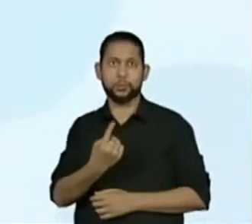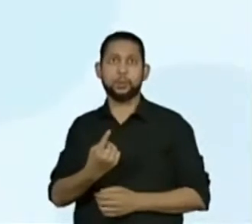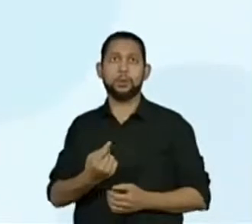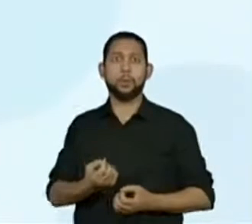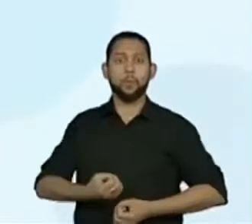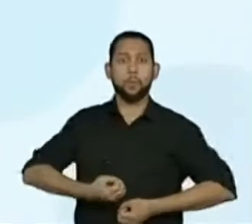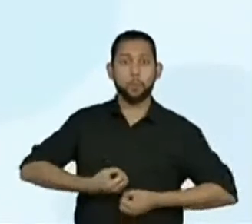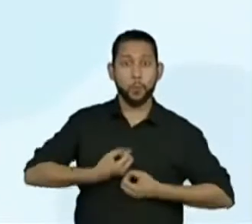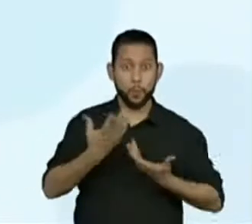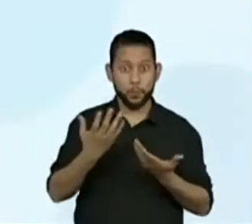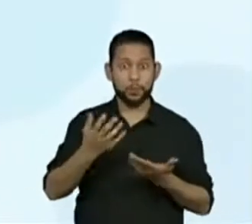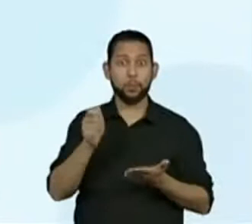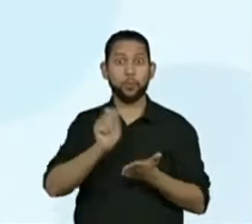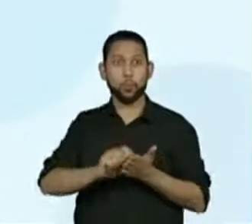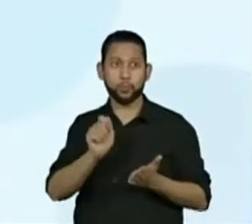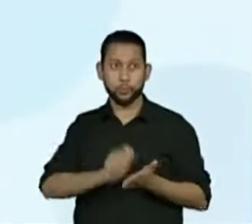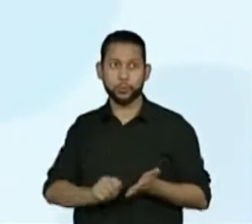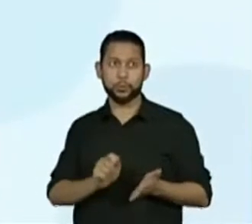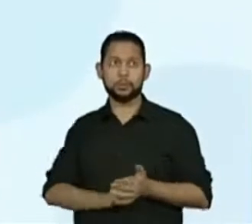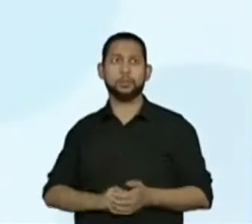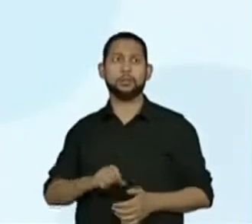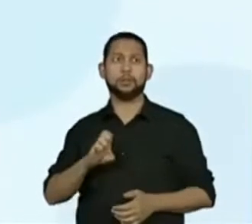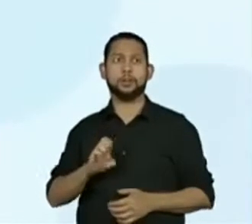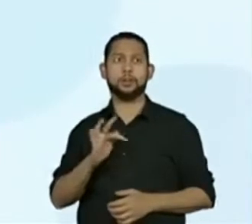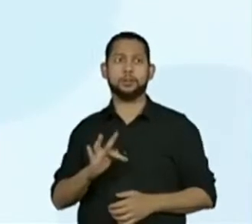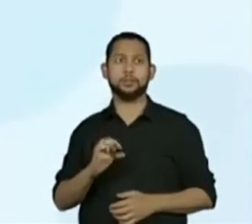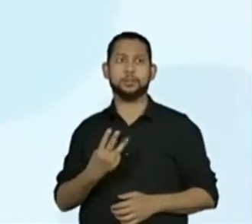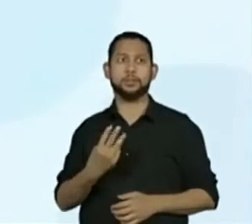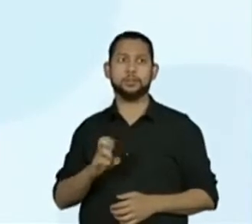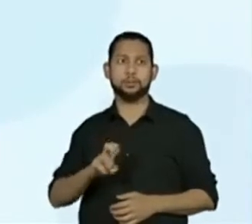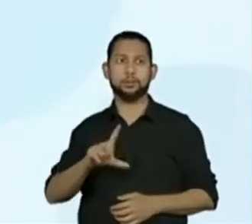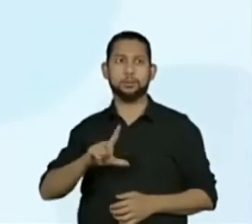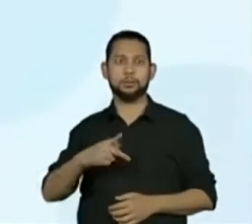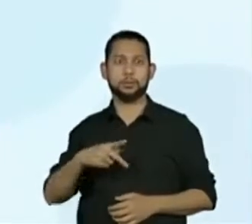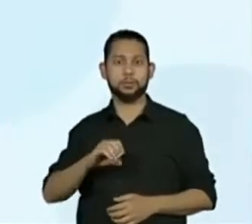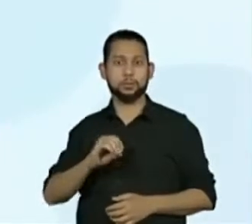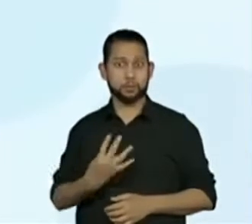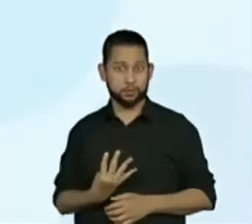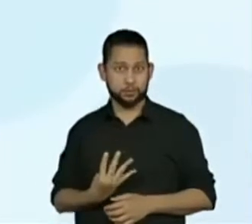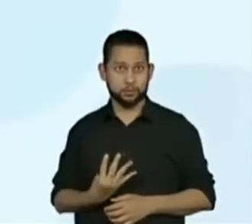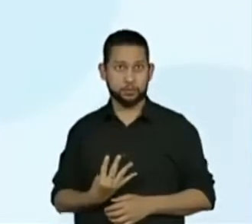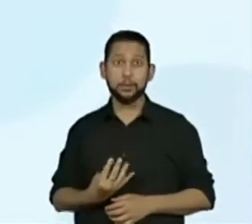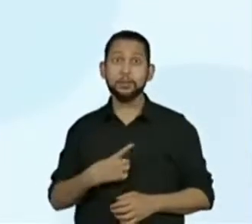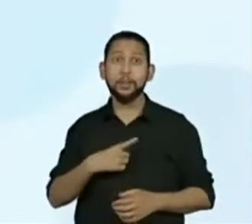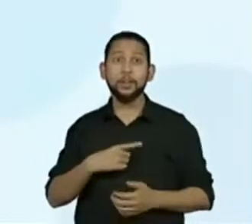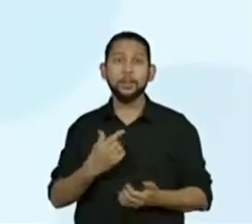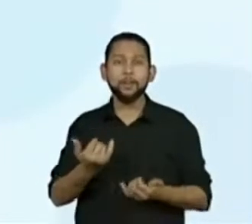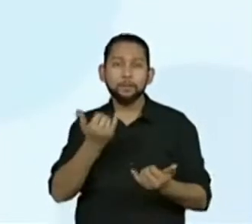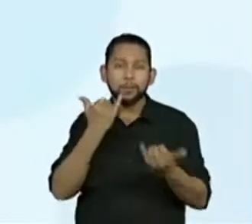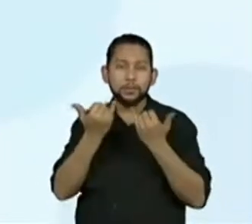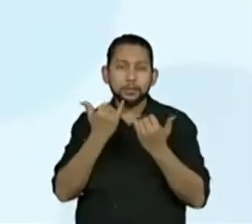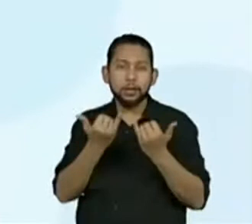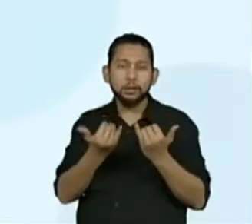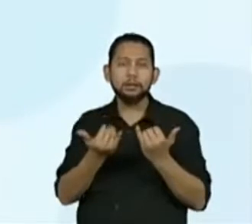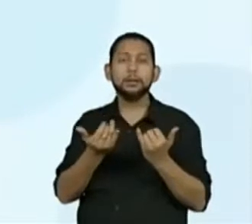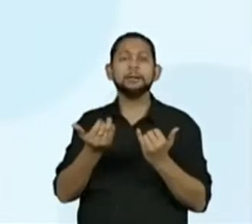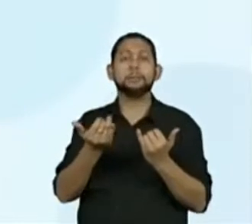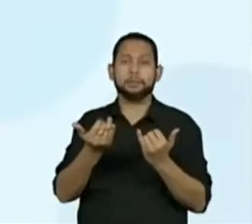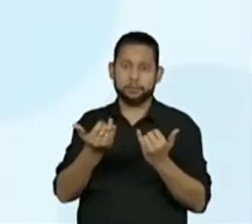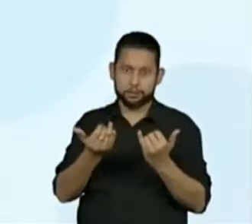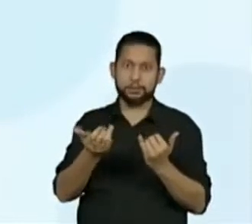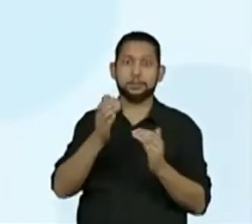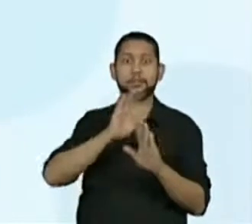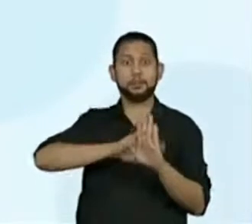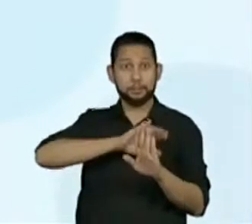autores habilidades f-35 lp04 inferir informações implícitas na leitura de textos